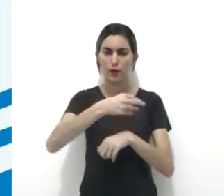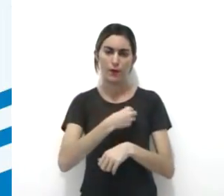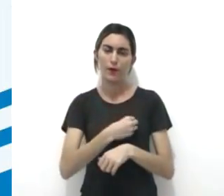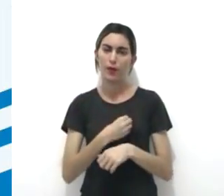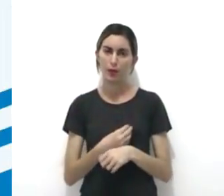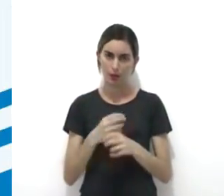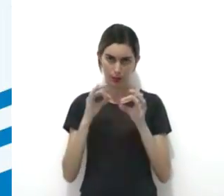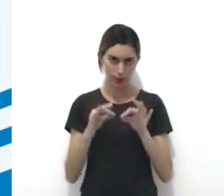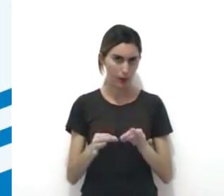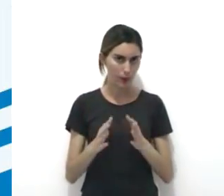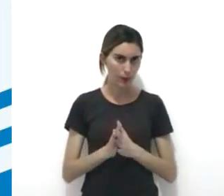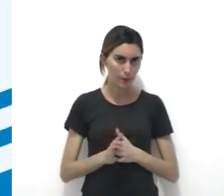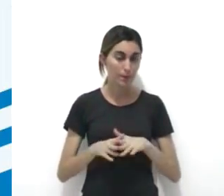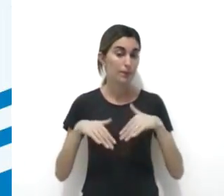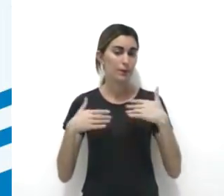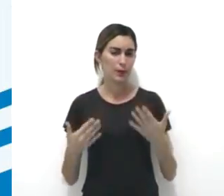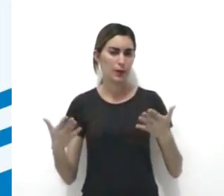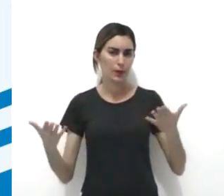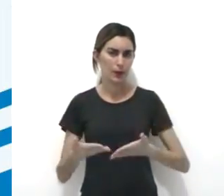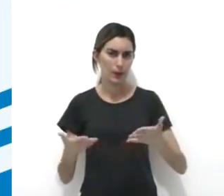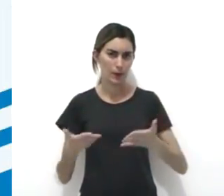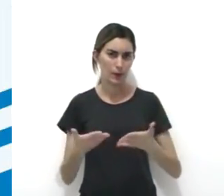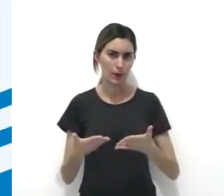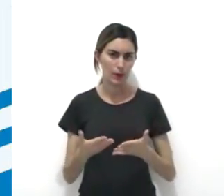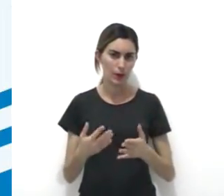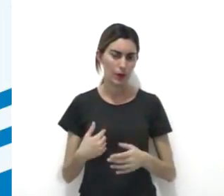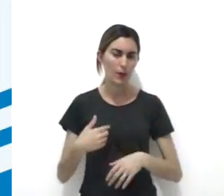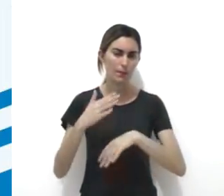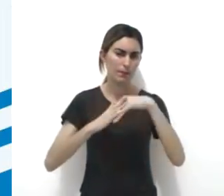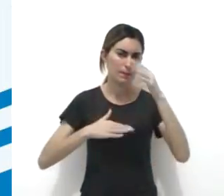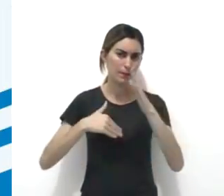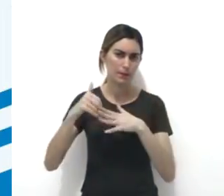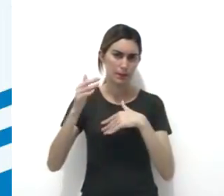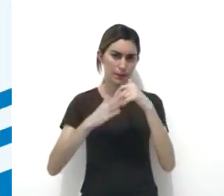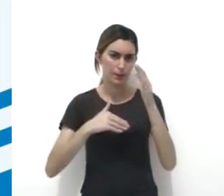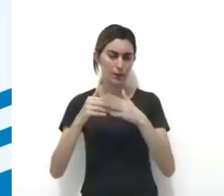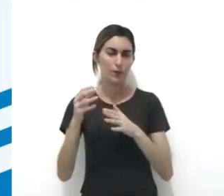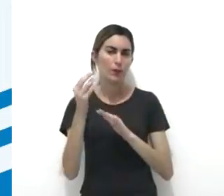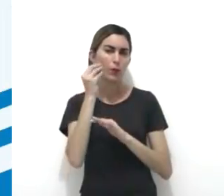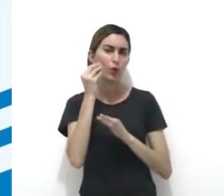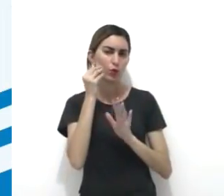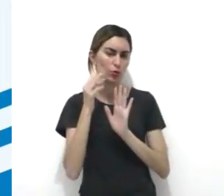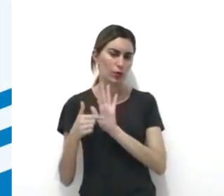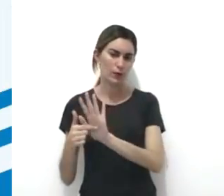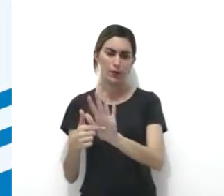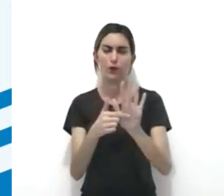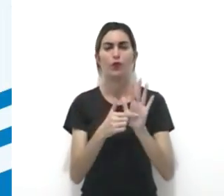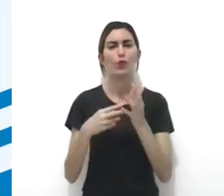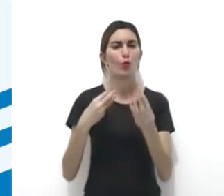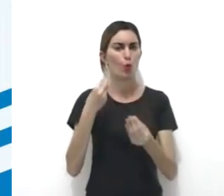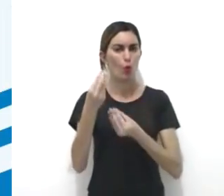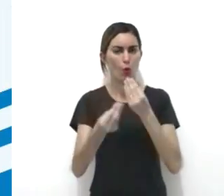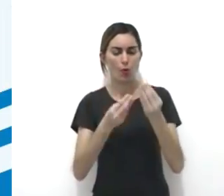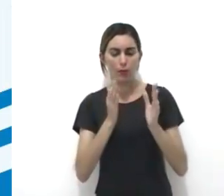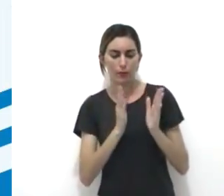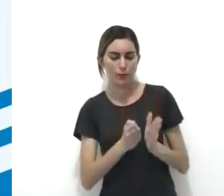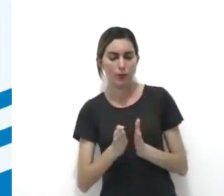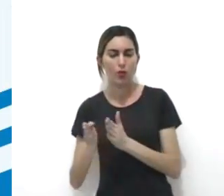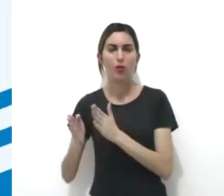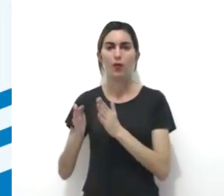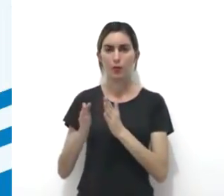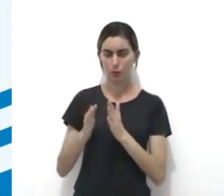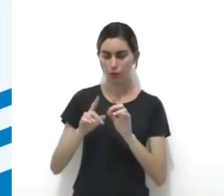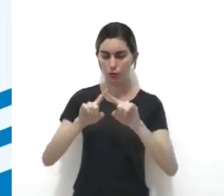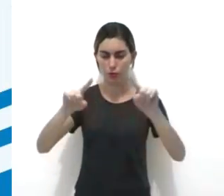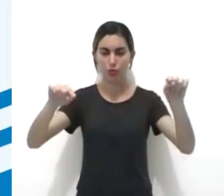para a nossa vida, certo? Então agora a gente vai praticar um pouquinho, a gente vai mostrar para vocês como é que se organiza